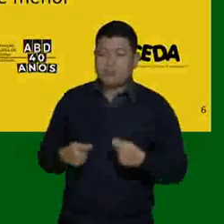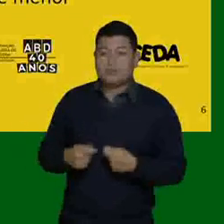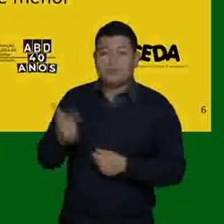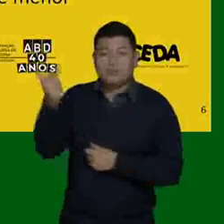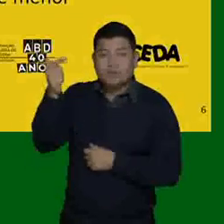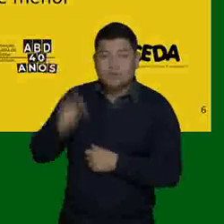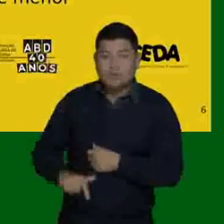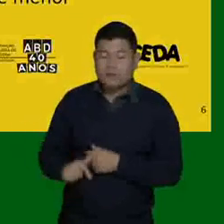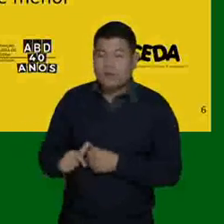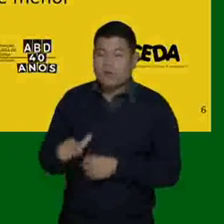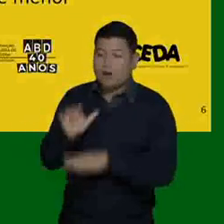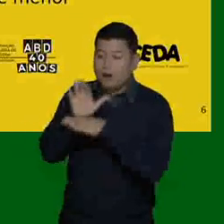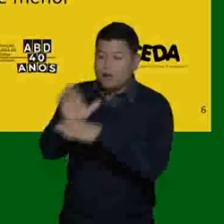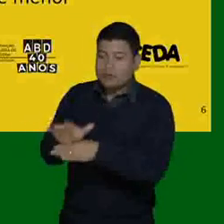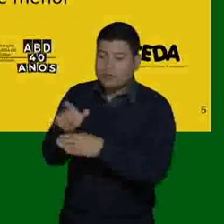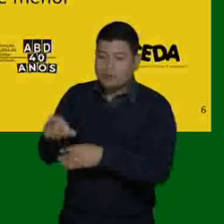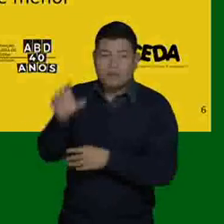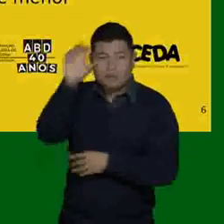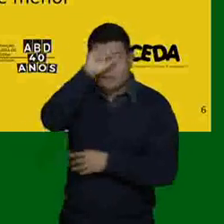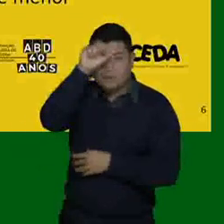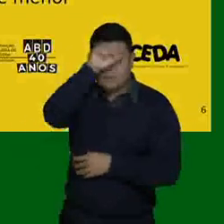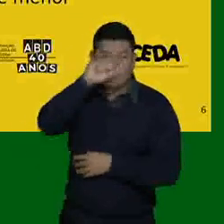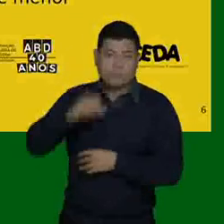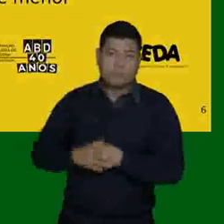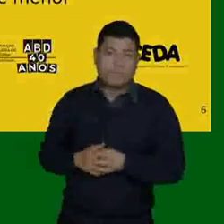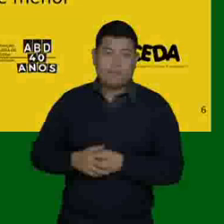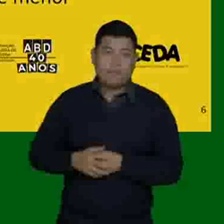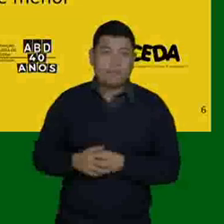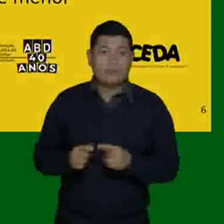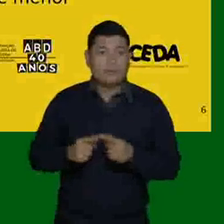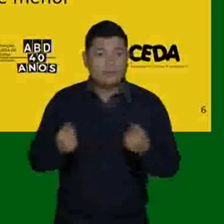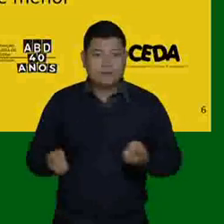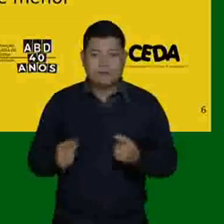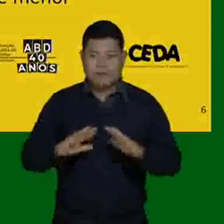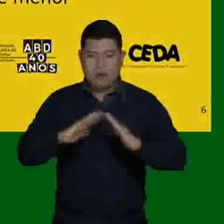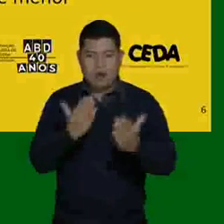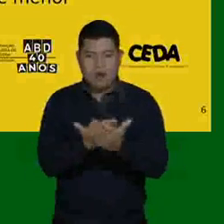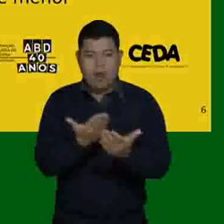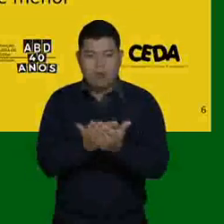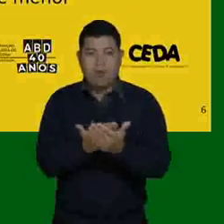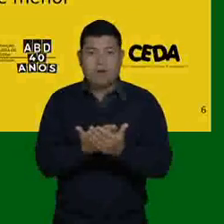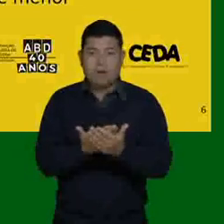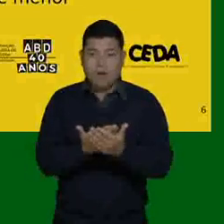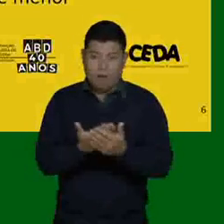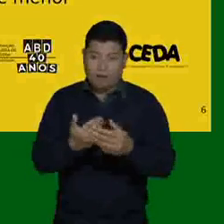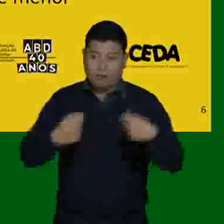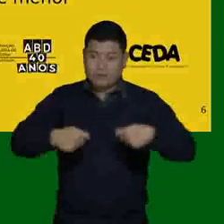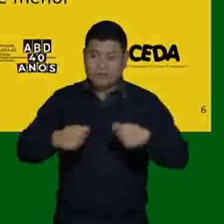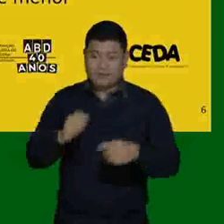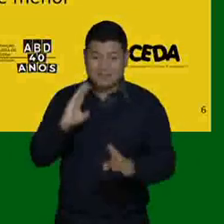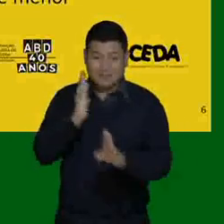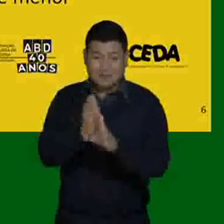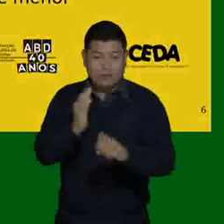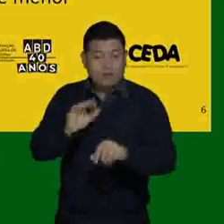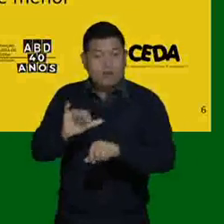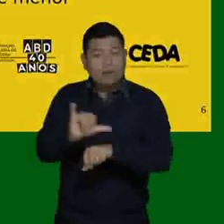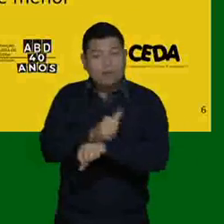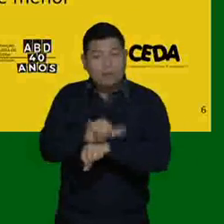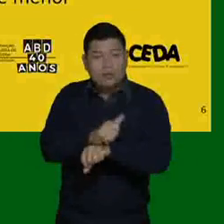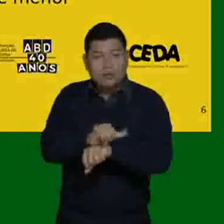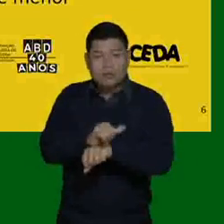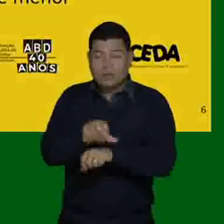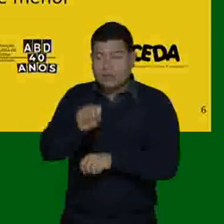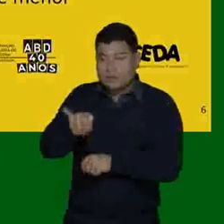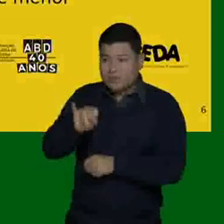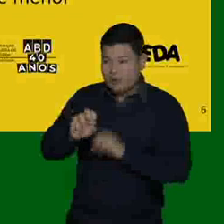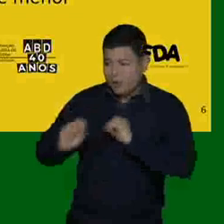tá com desempenho adequado a escola tem que procurar um meio de ensinar aquele aluno se ele não aprende como eu tô ensinando então eu